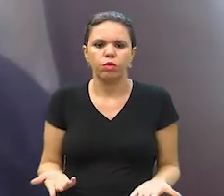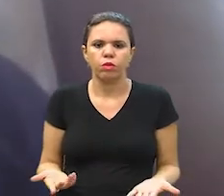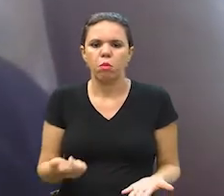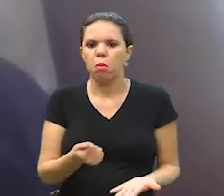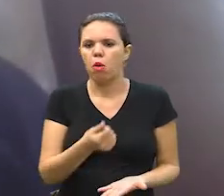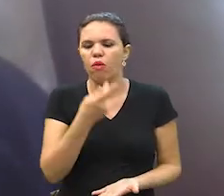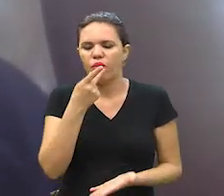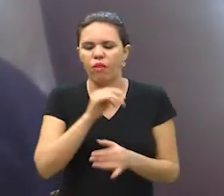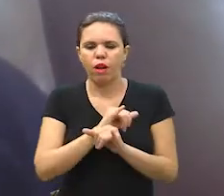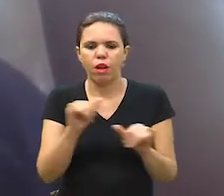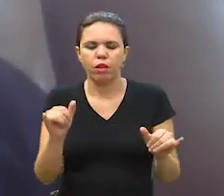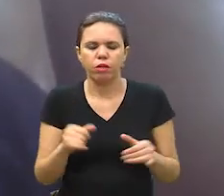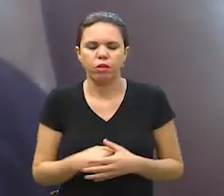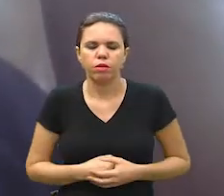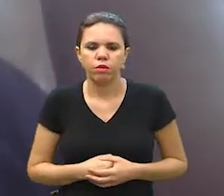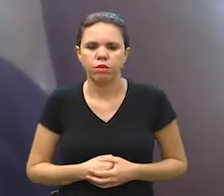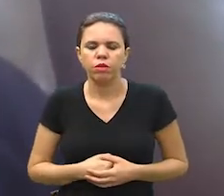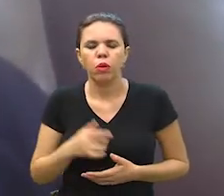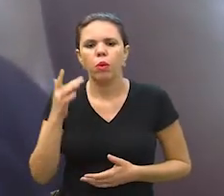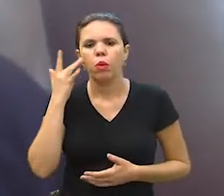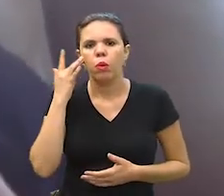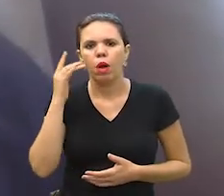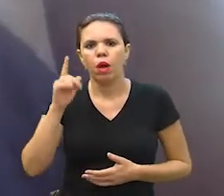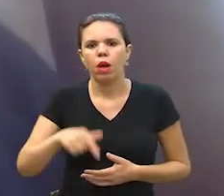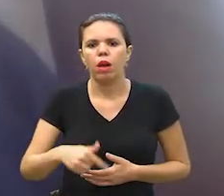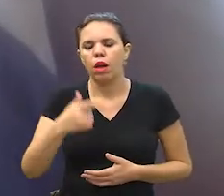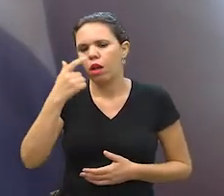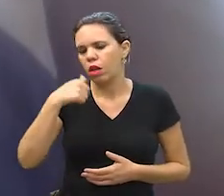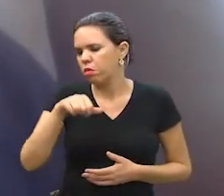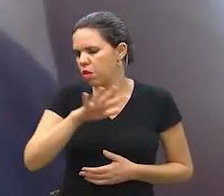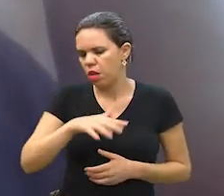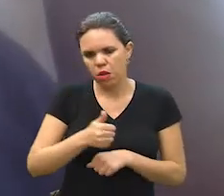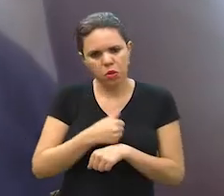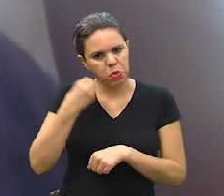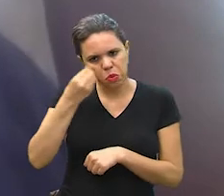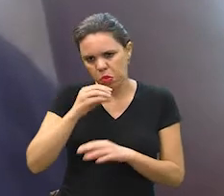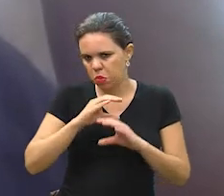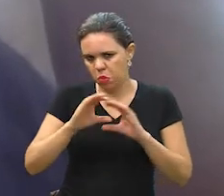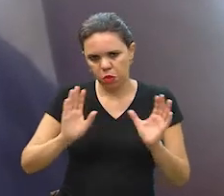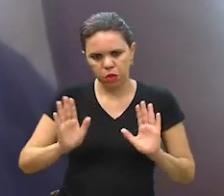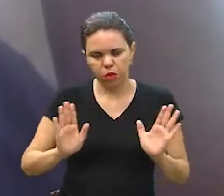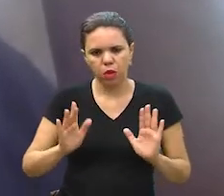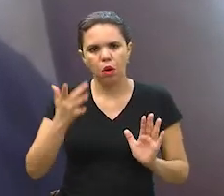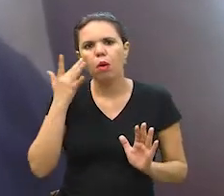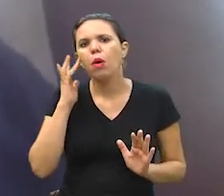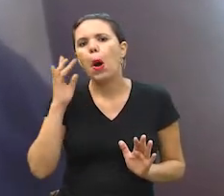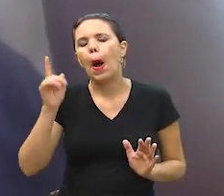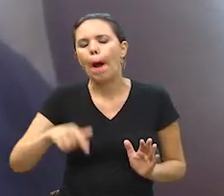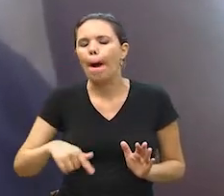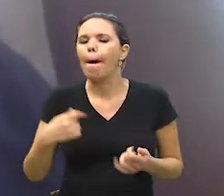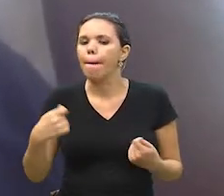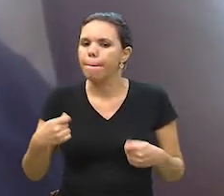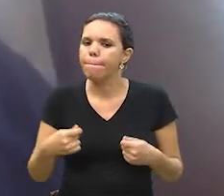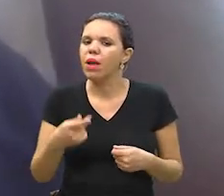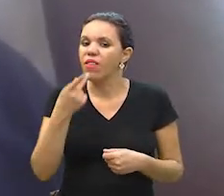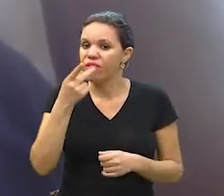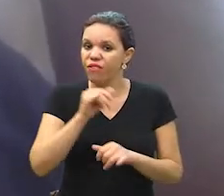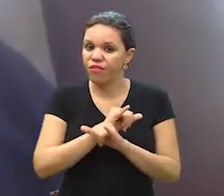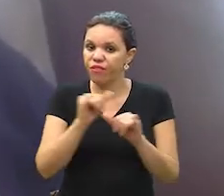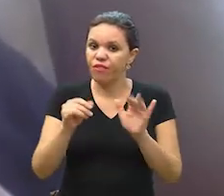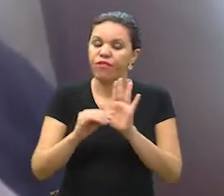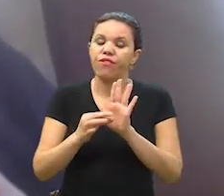muito pouco falado. E aí eu acho que cabe, não é minha área, comunicação, mas eu acho que isso tem que ser